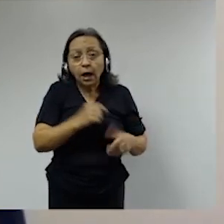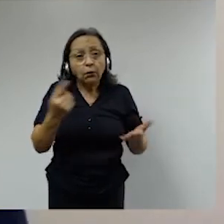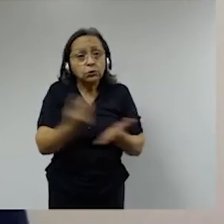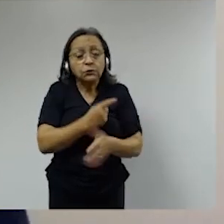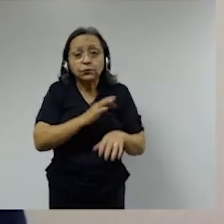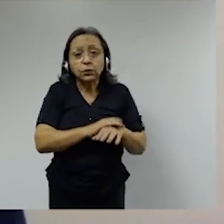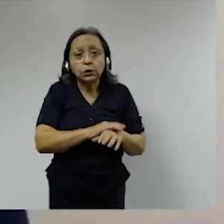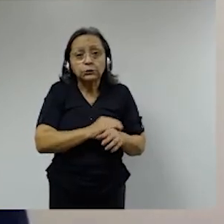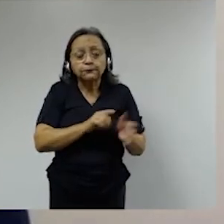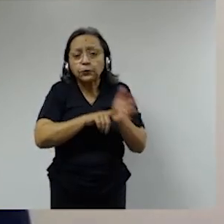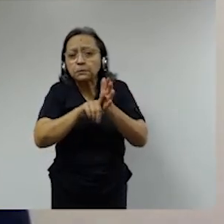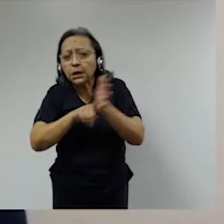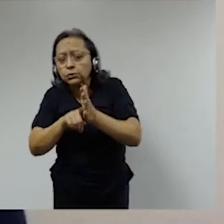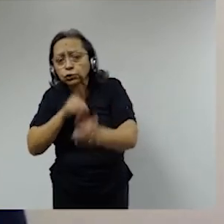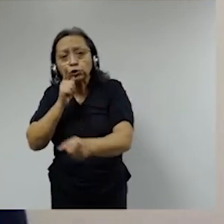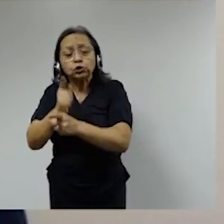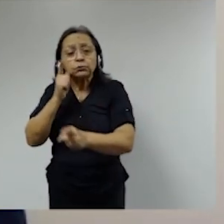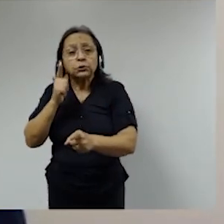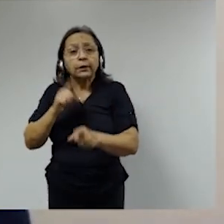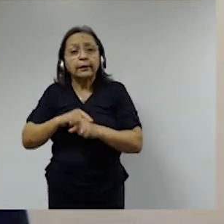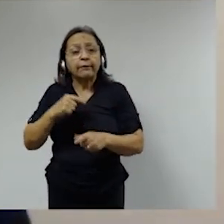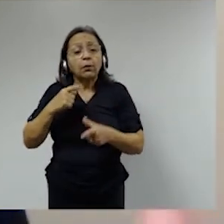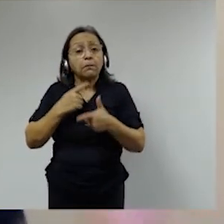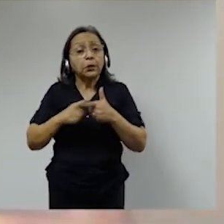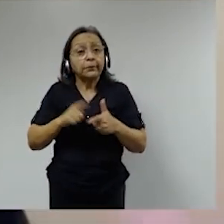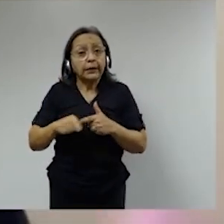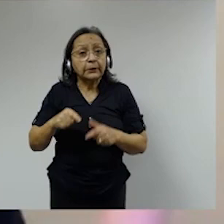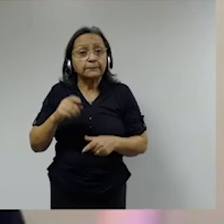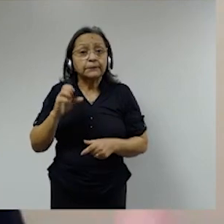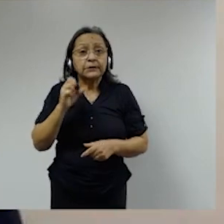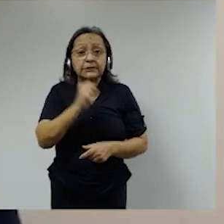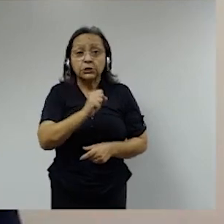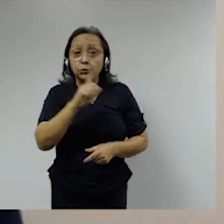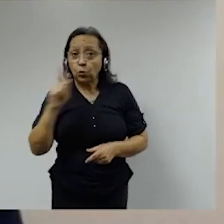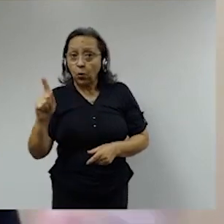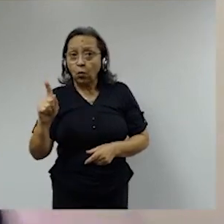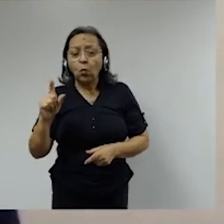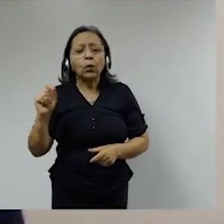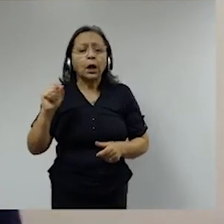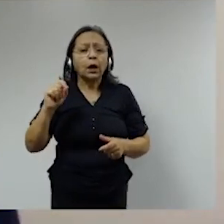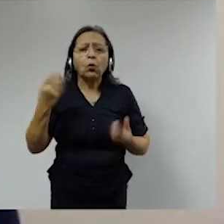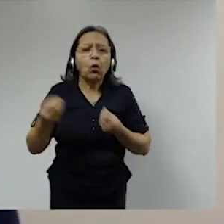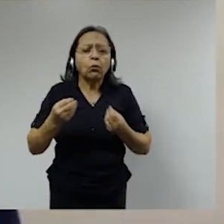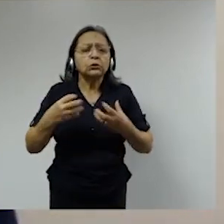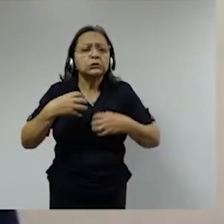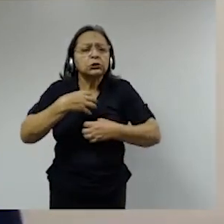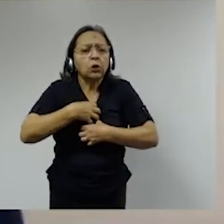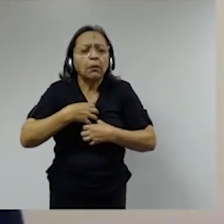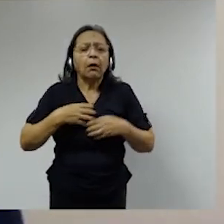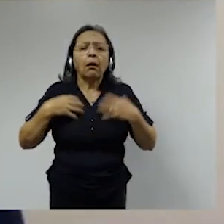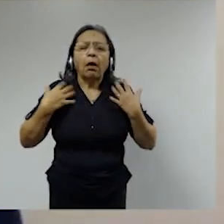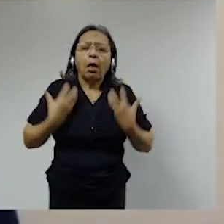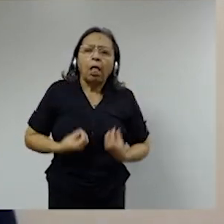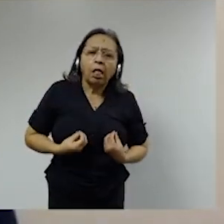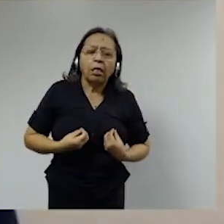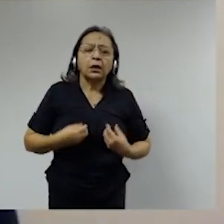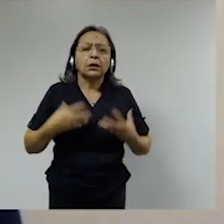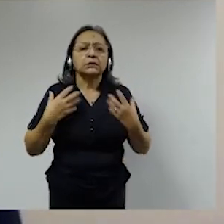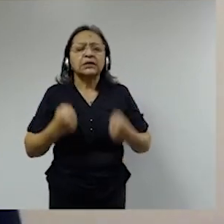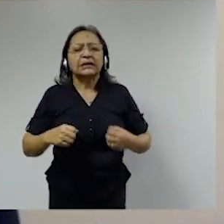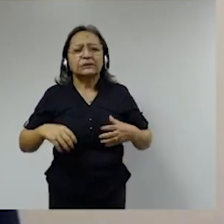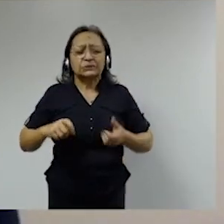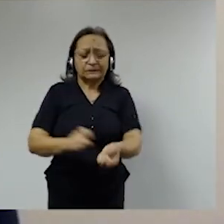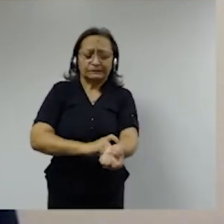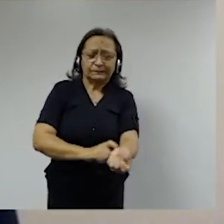Burnout. Essa síndrome, ela tem como sintomas o cansaço constante, distúrbios de sono, irritabilidade,